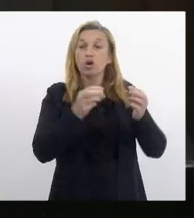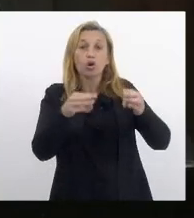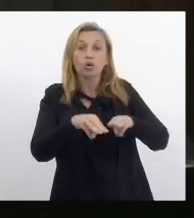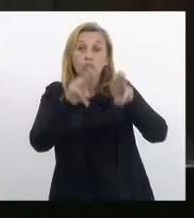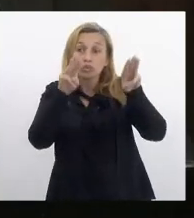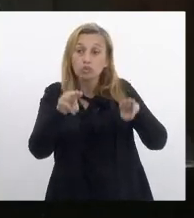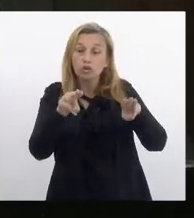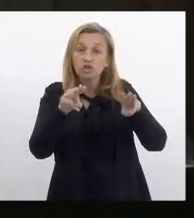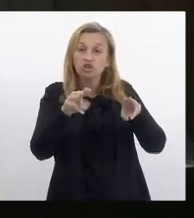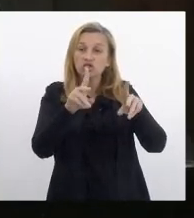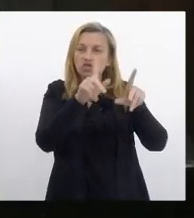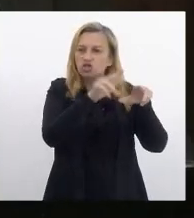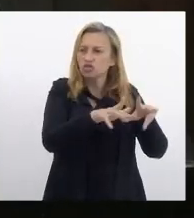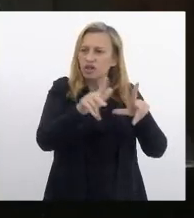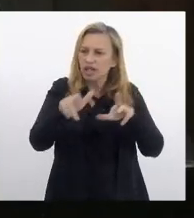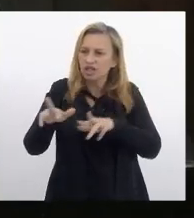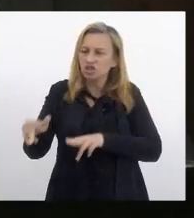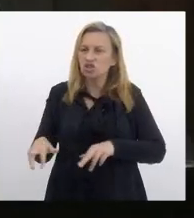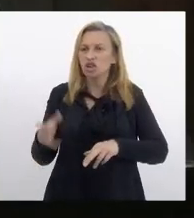das diferentes religiões,